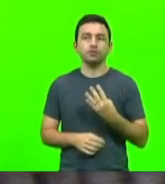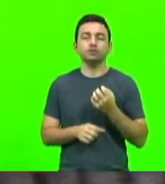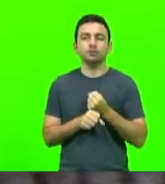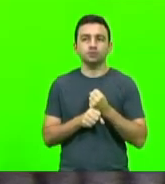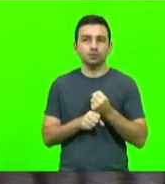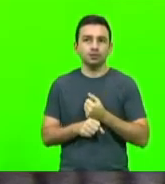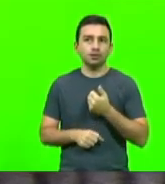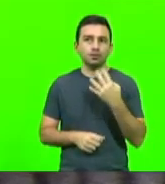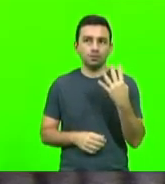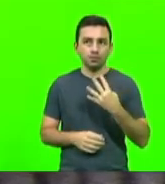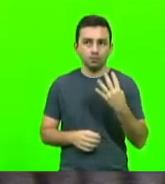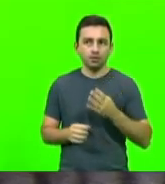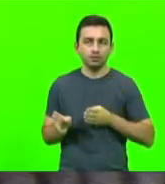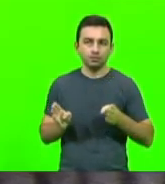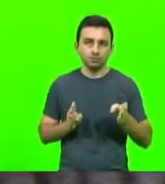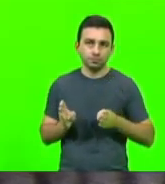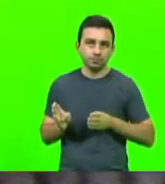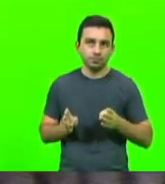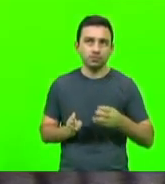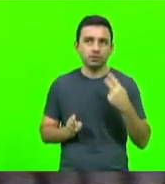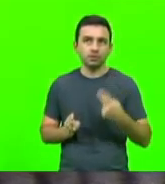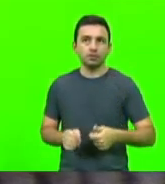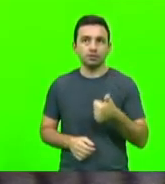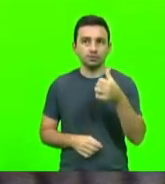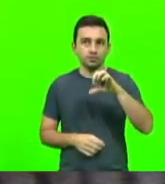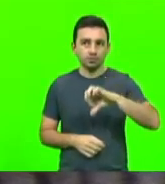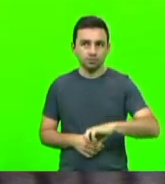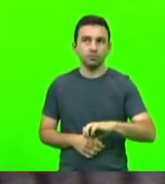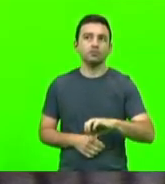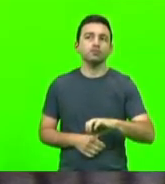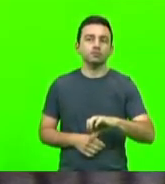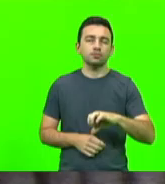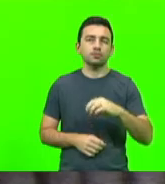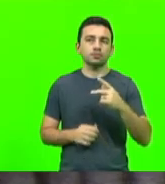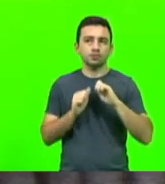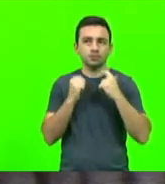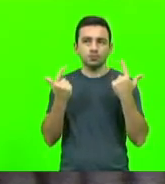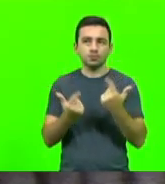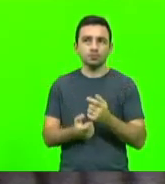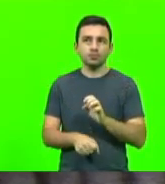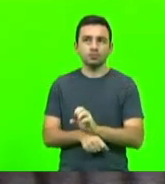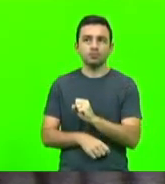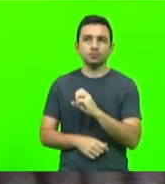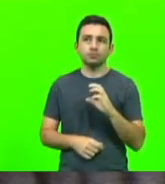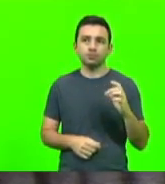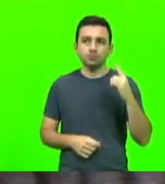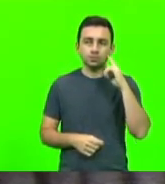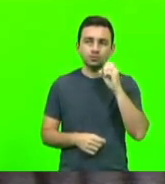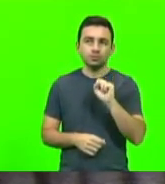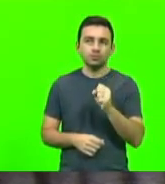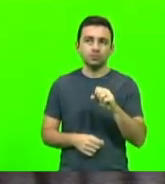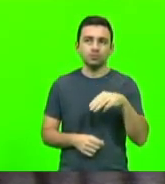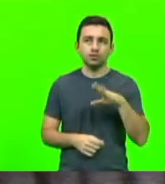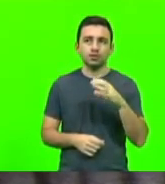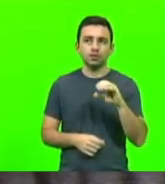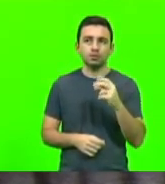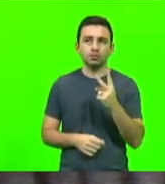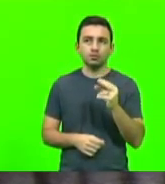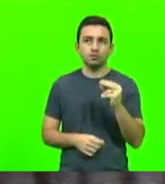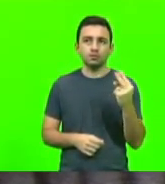4ª sessão legislativa, da 19ª legislatura da Assembleia Legislativa do Estado de Santa Catarina, realizada em 8 de março de